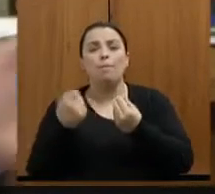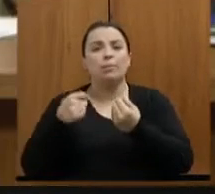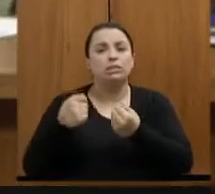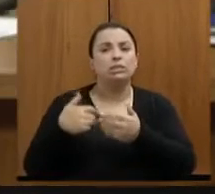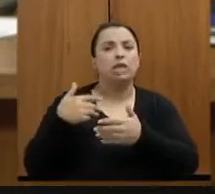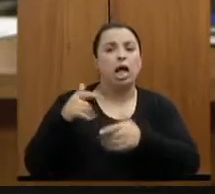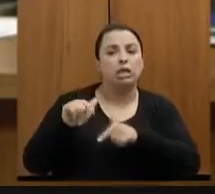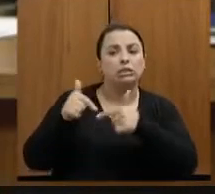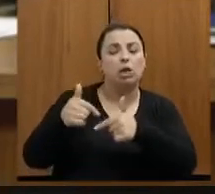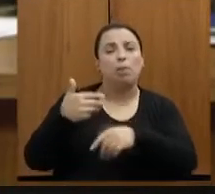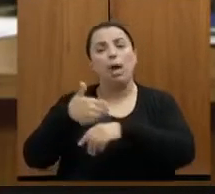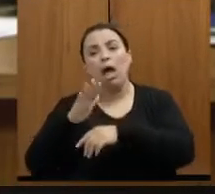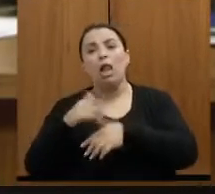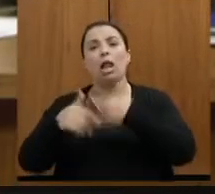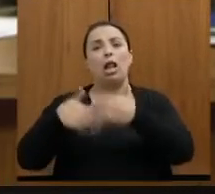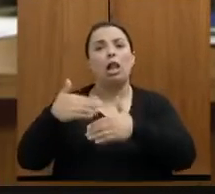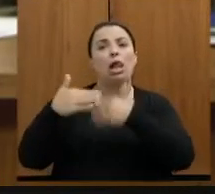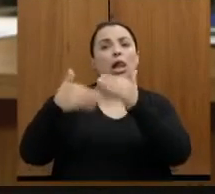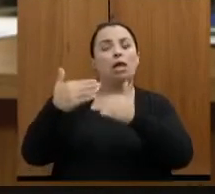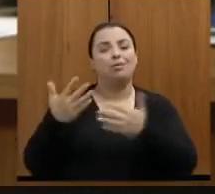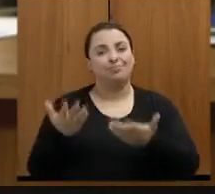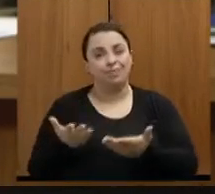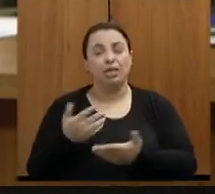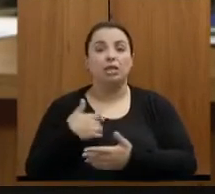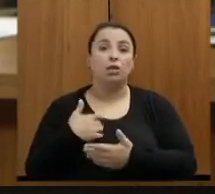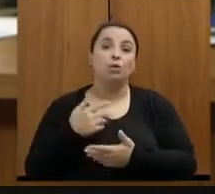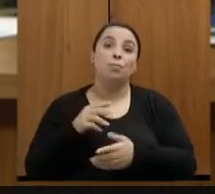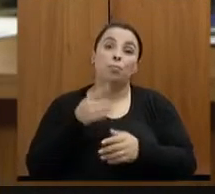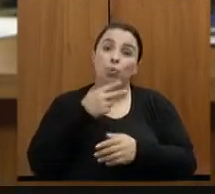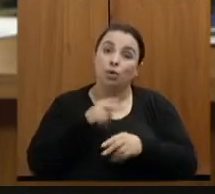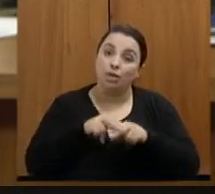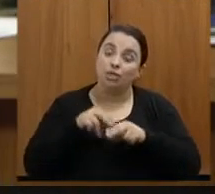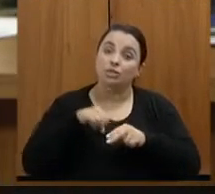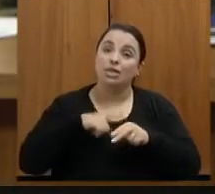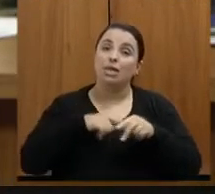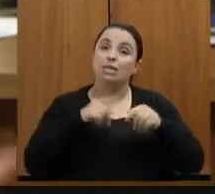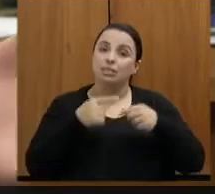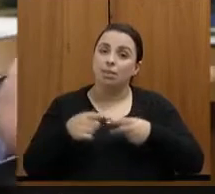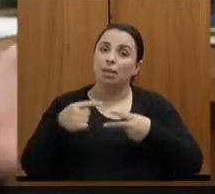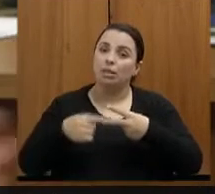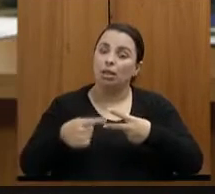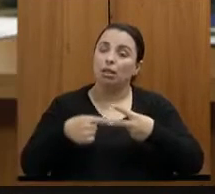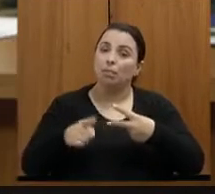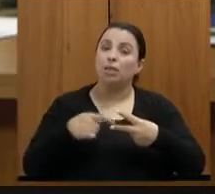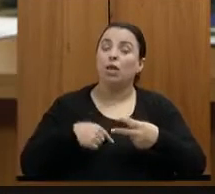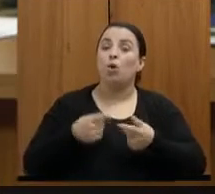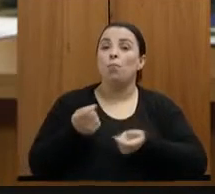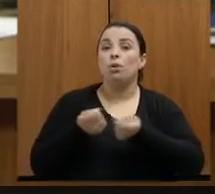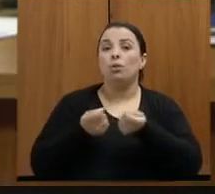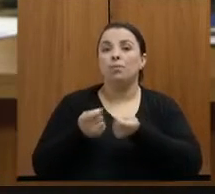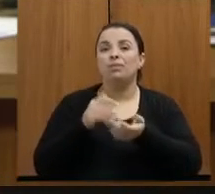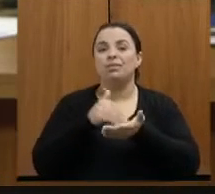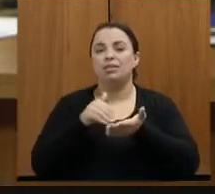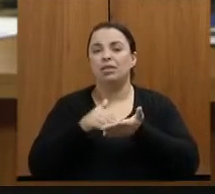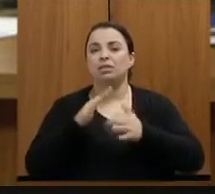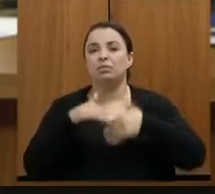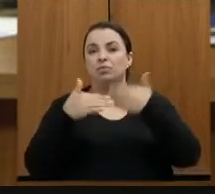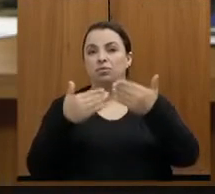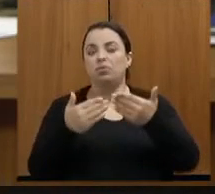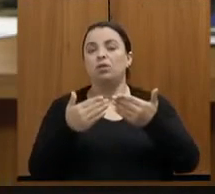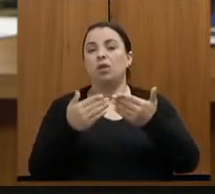Inclusive, por esse motivo, semanalmente a gente tem o monitoramento da Secretaria de Desenvolvimento Econômico, com a equipe do Dr. Douglas,